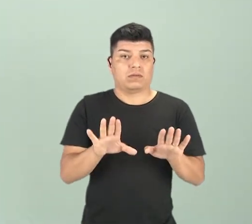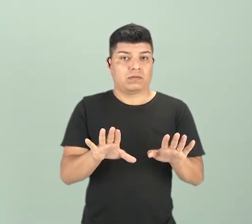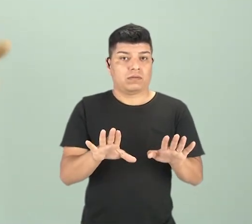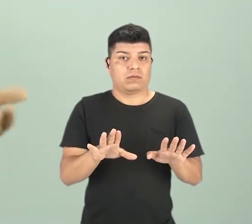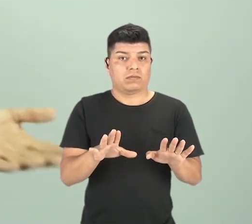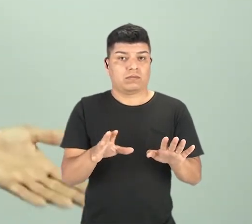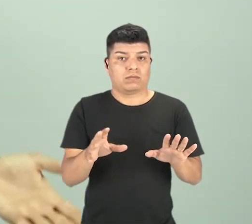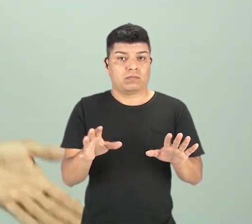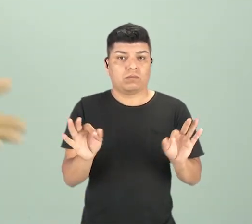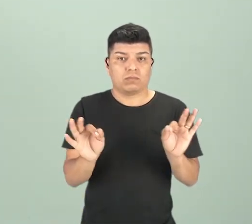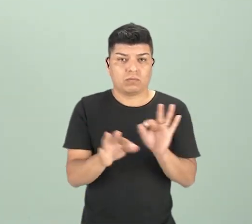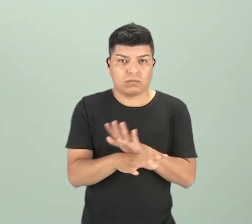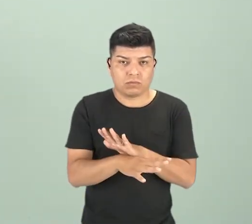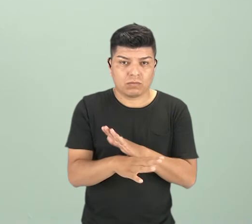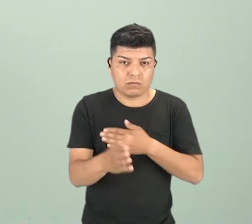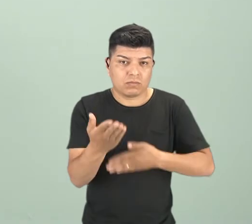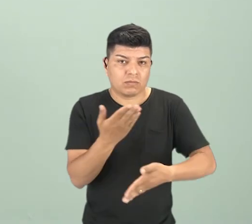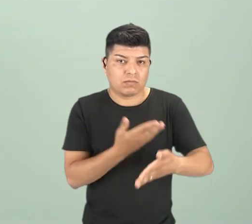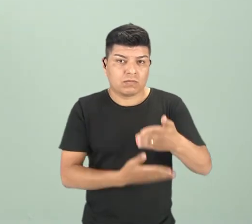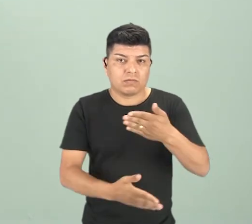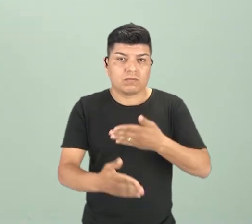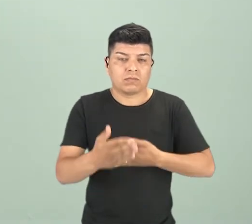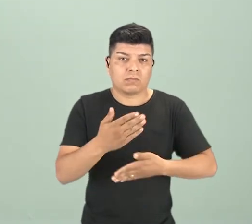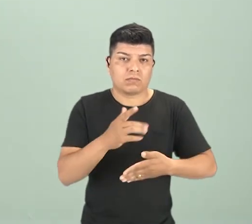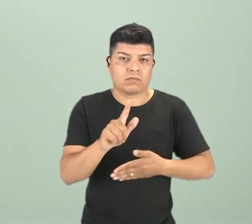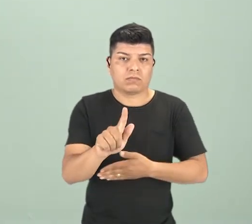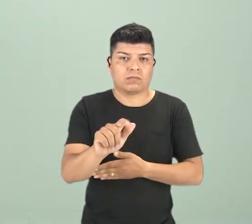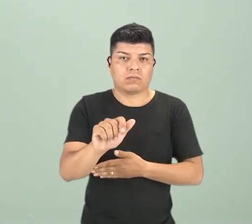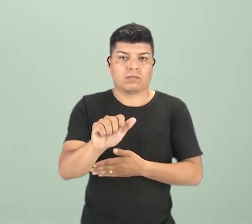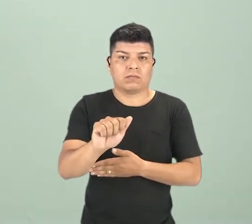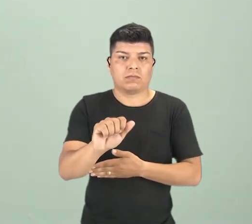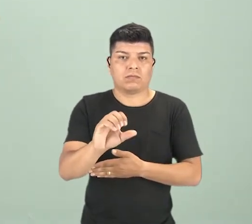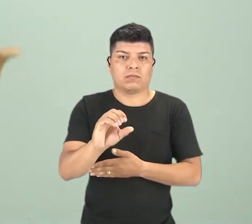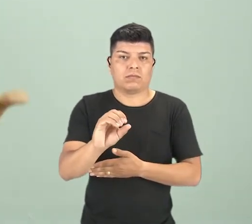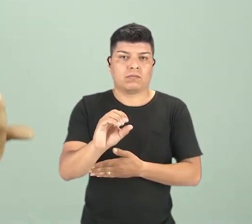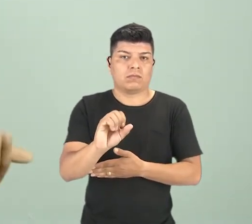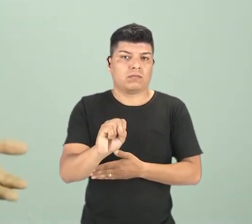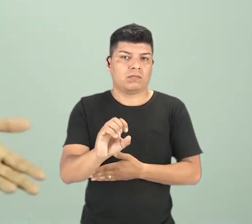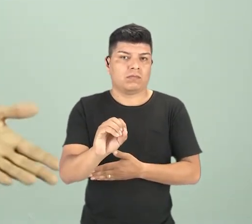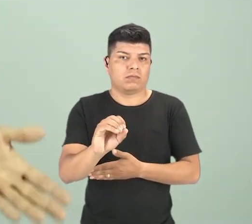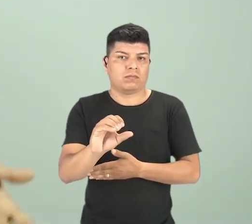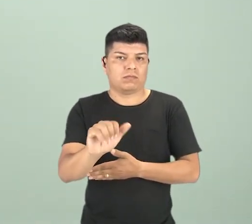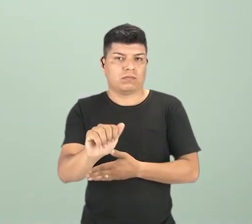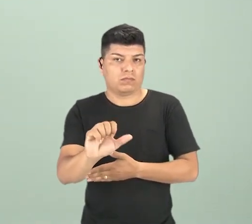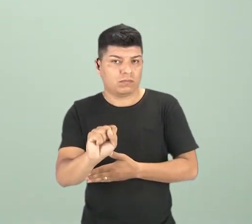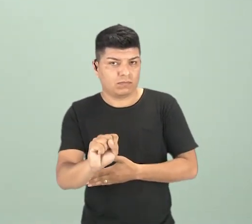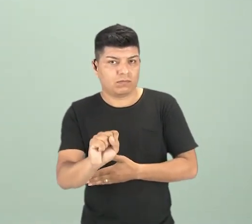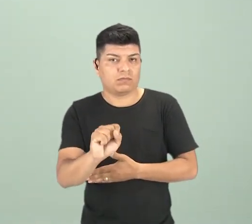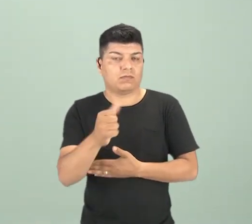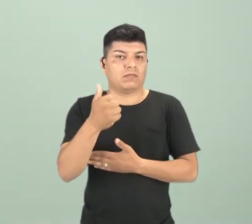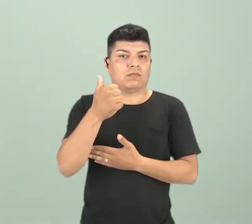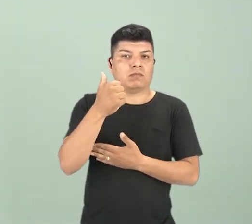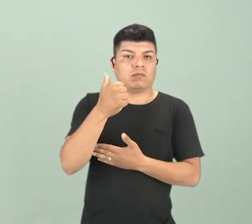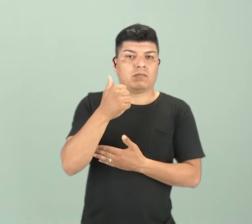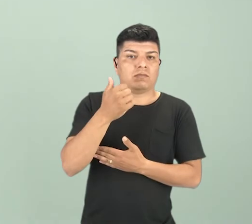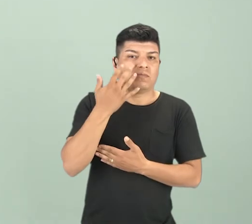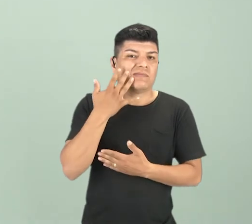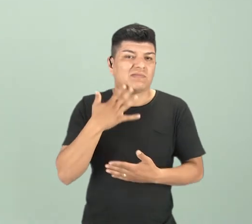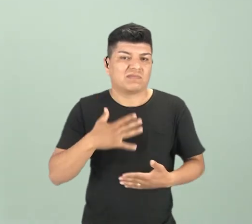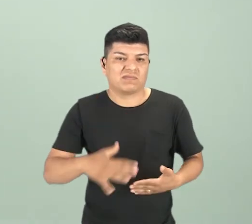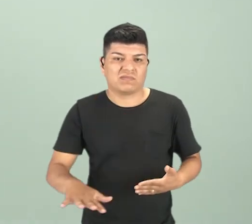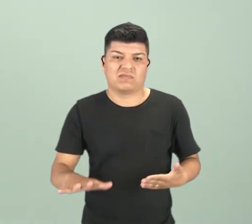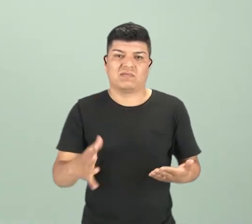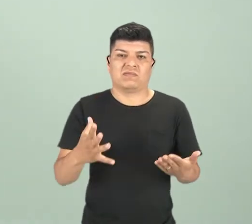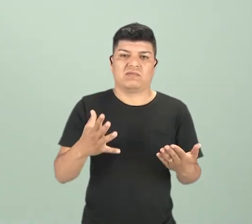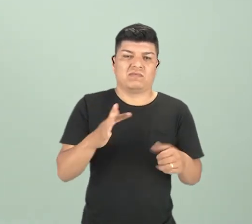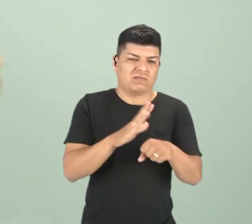não estão prontos para fazer as trocas gasosas. O que vai acontecer? Então, eu vou ter uma criança anêmica, com anemia profunda, que vai ter